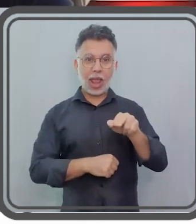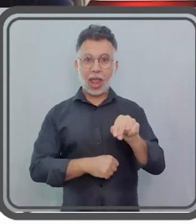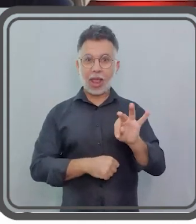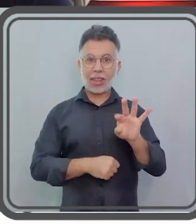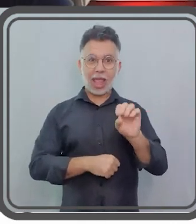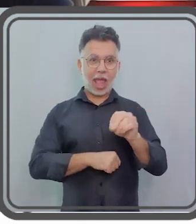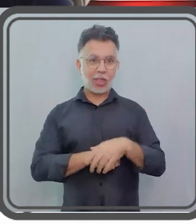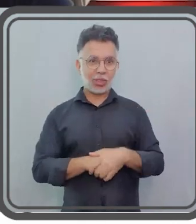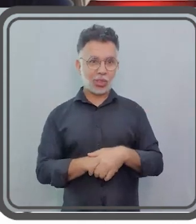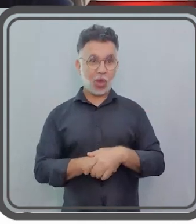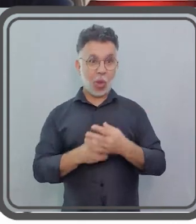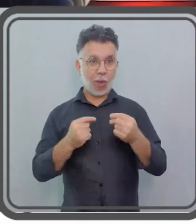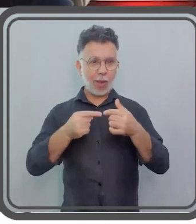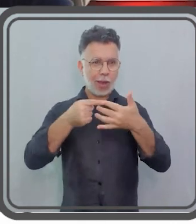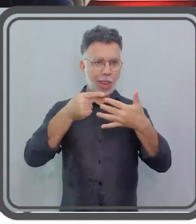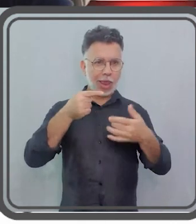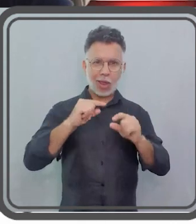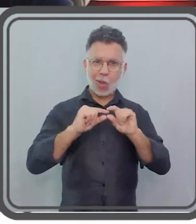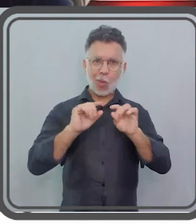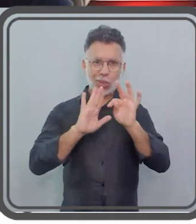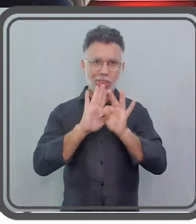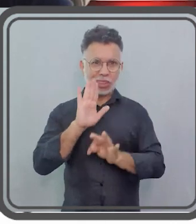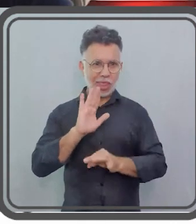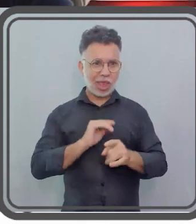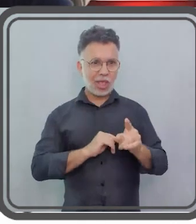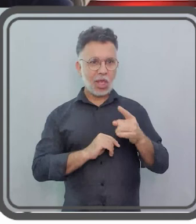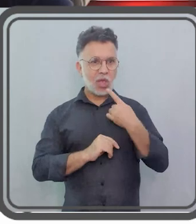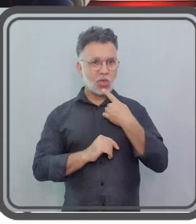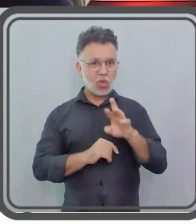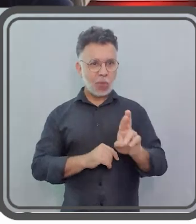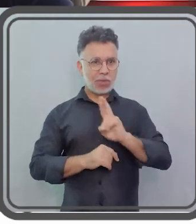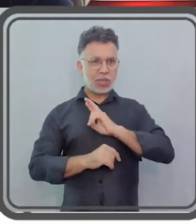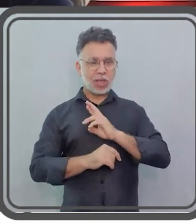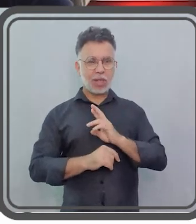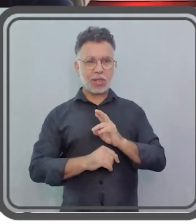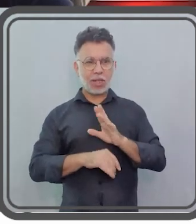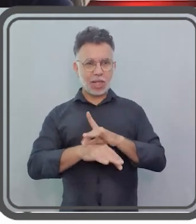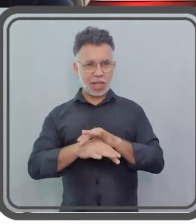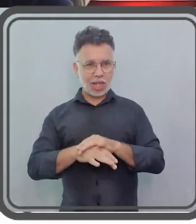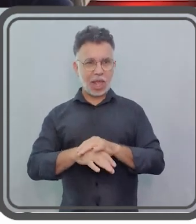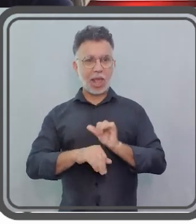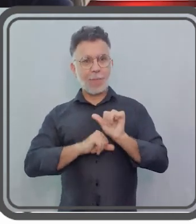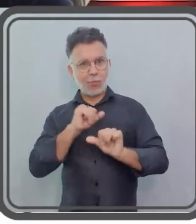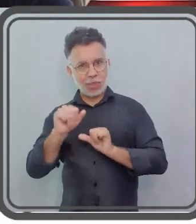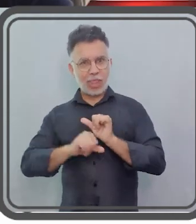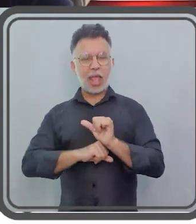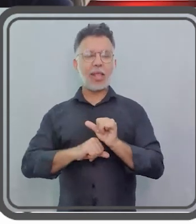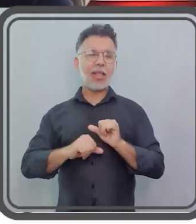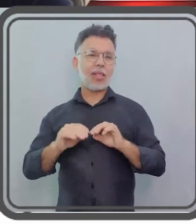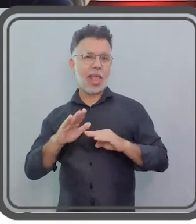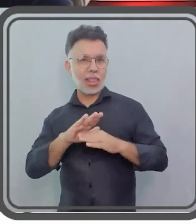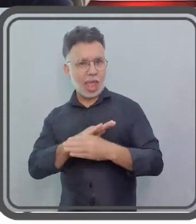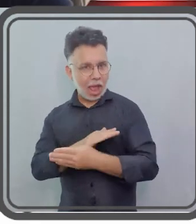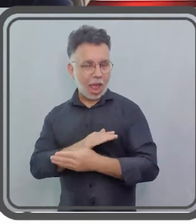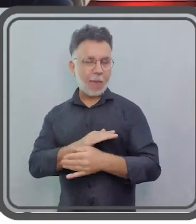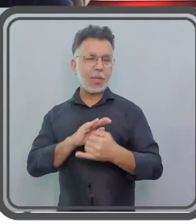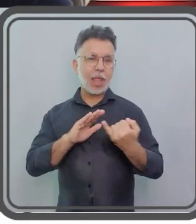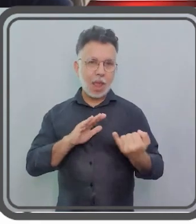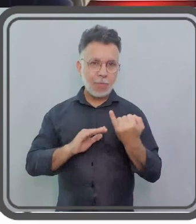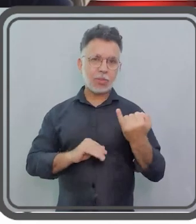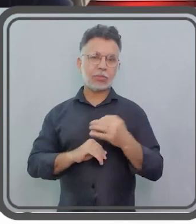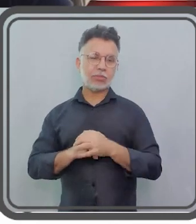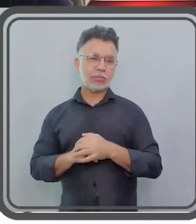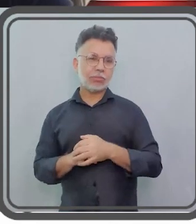Oliveira mandou aqui bastante, um texto grande sobre como os diagnósticos, né? Sem a mudança de hábito não geram transformações definitivas, isso mesmo,